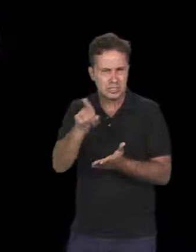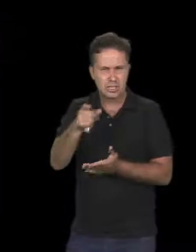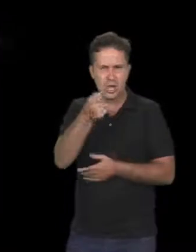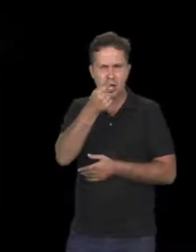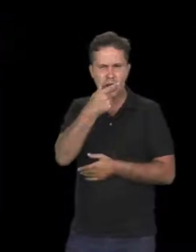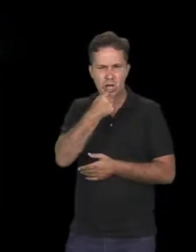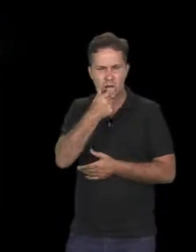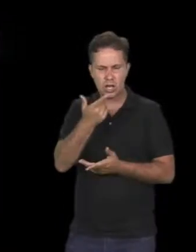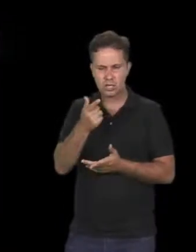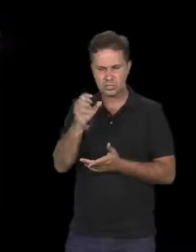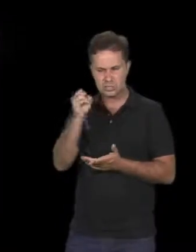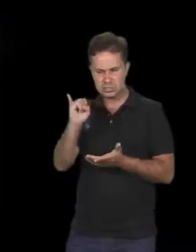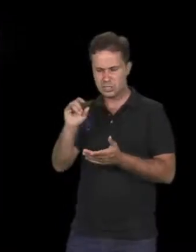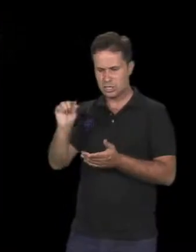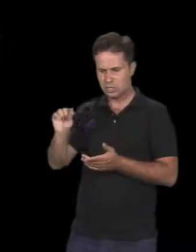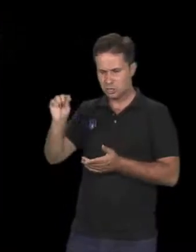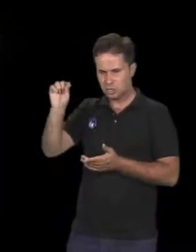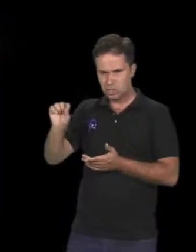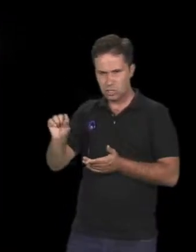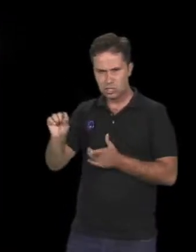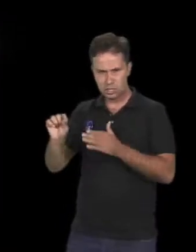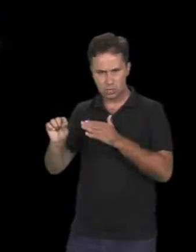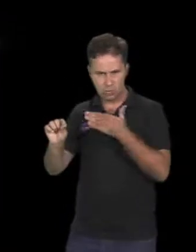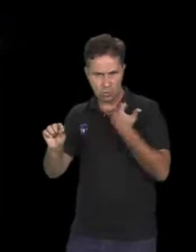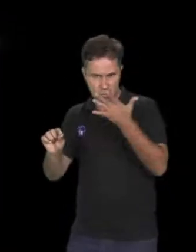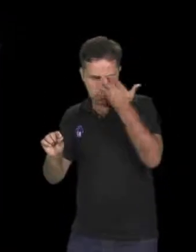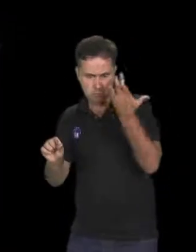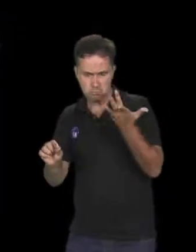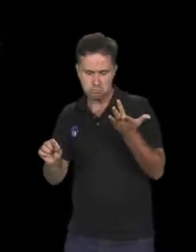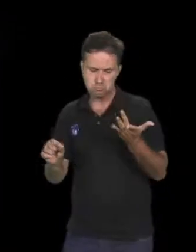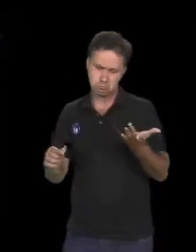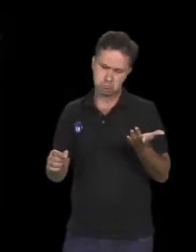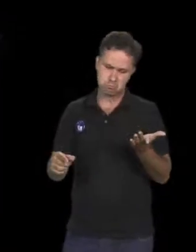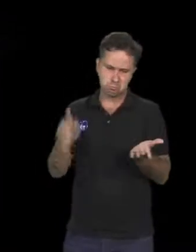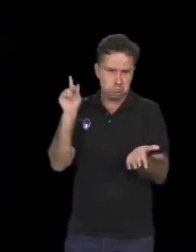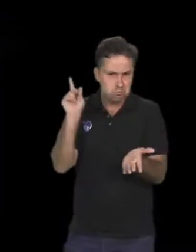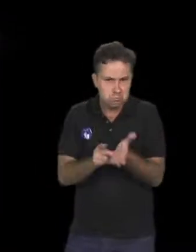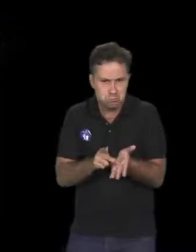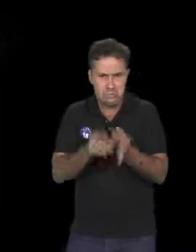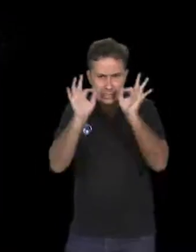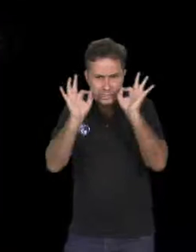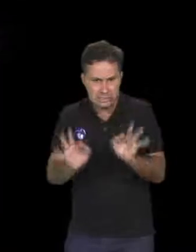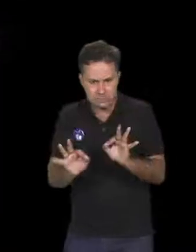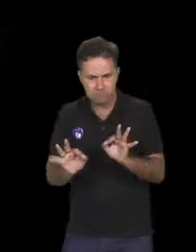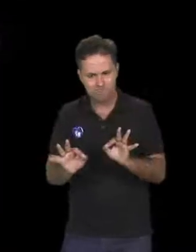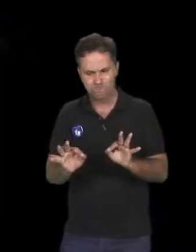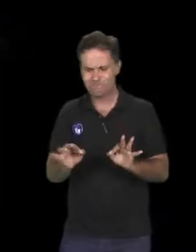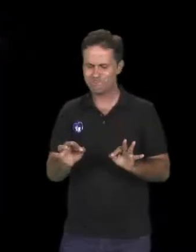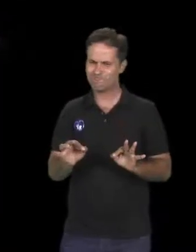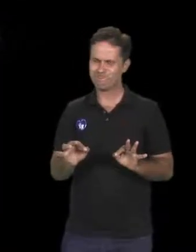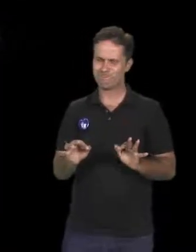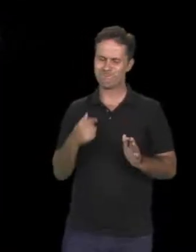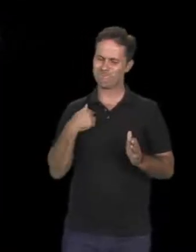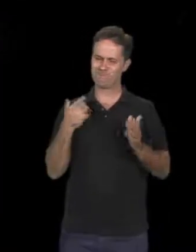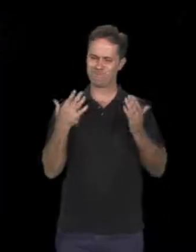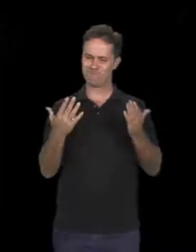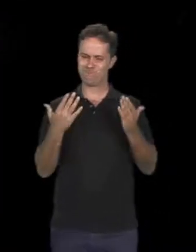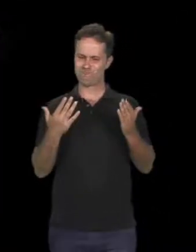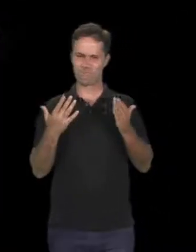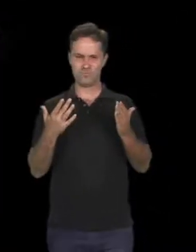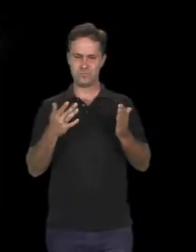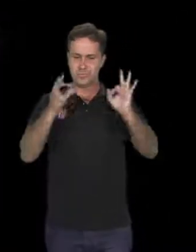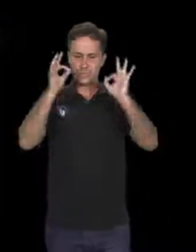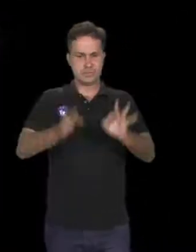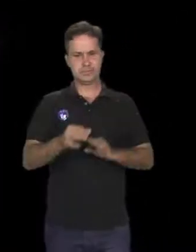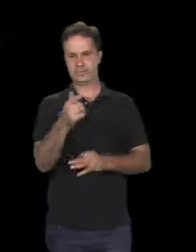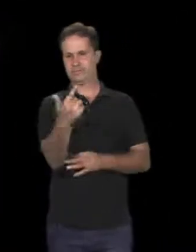fico com uma pulga atrás da orelha. Eu não tenho essa convicção, não. E o fato de você poder tratar de